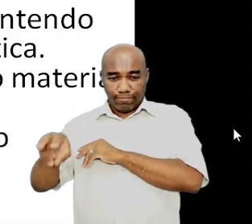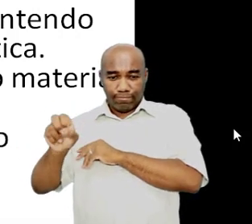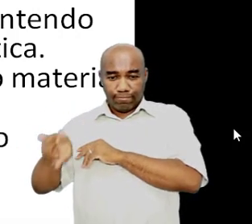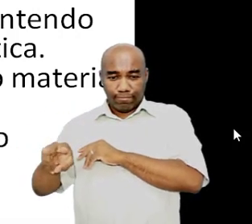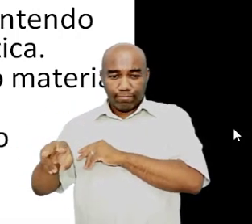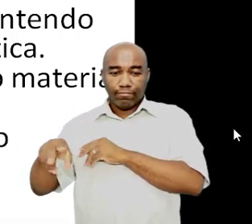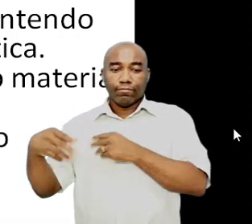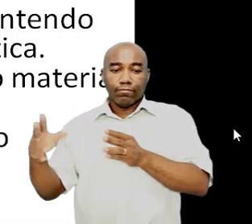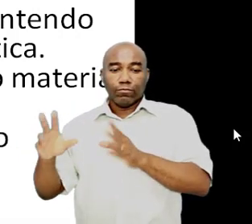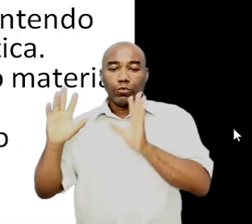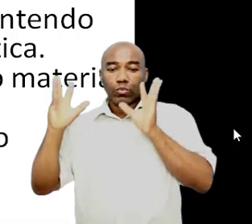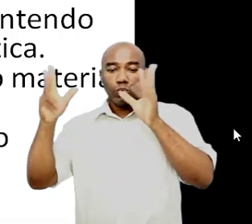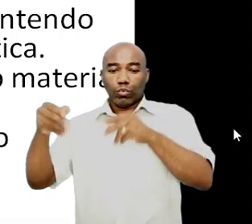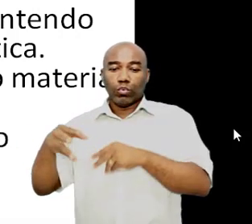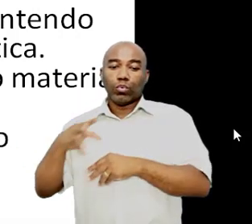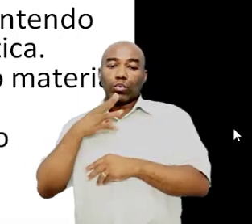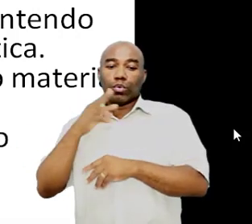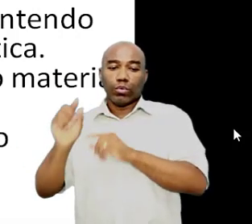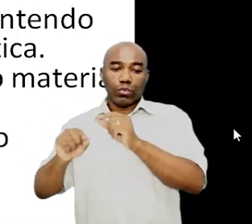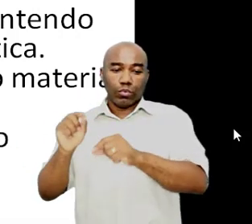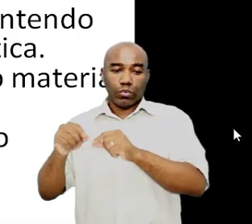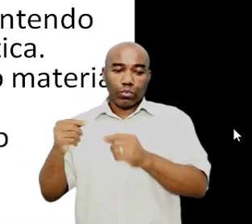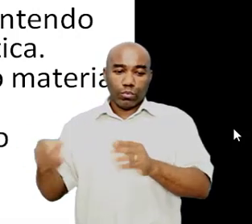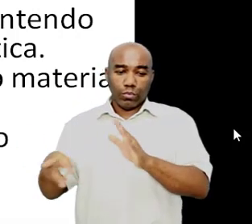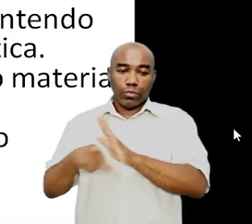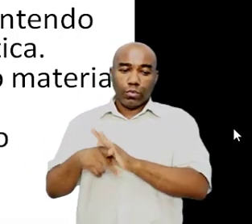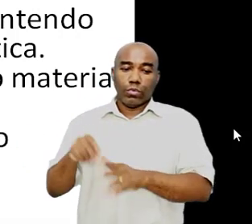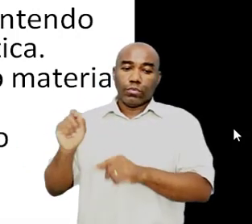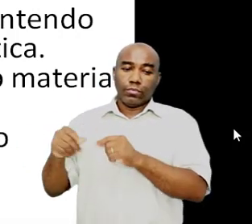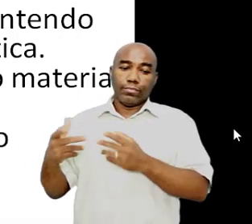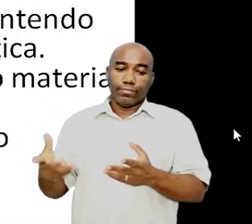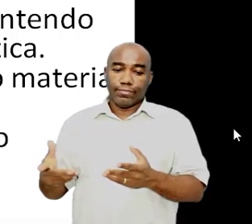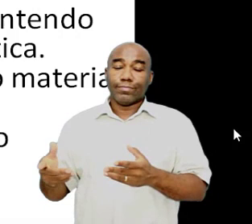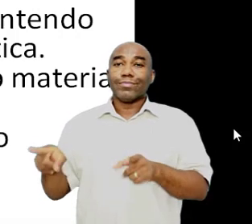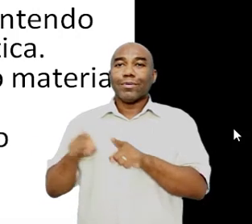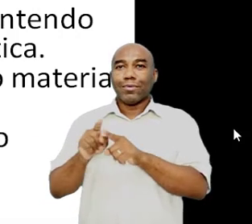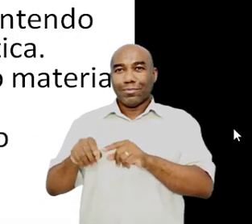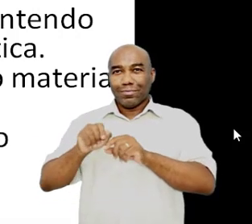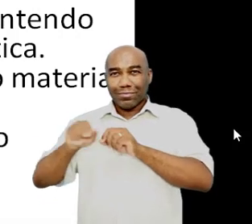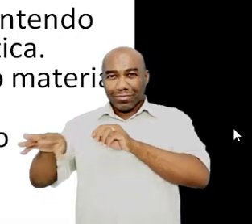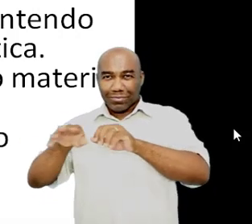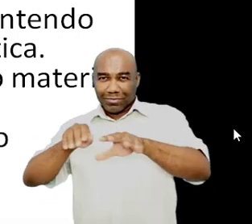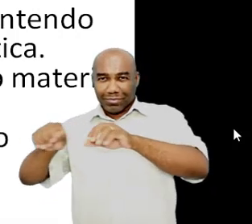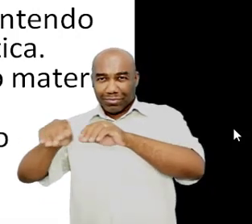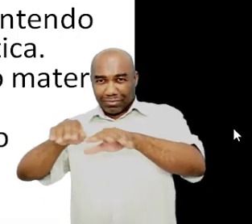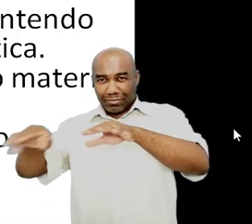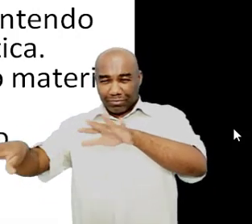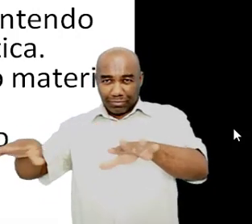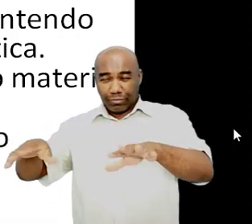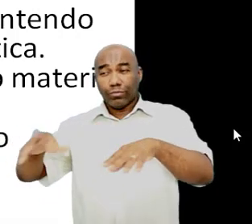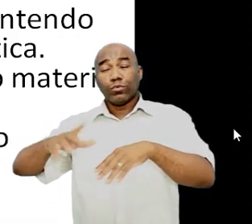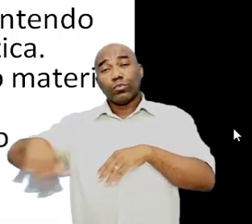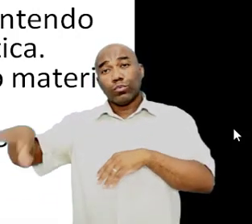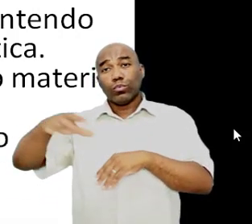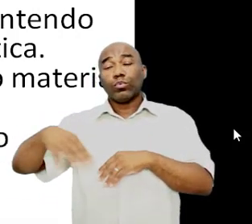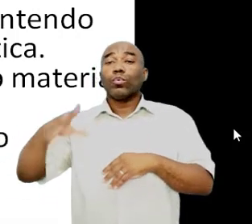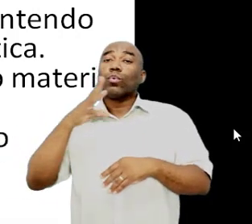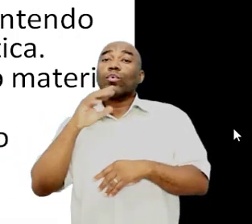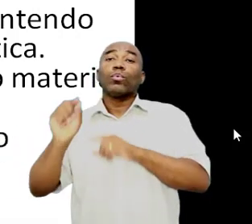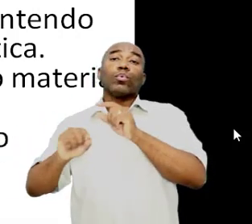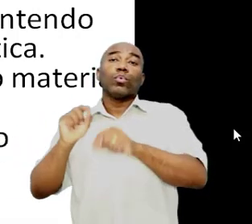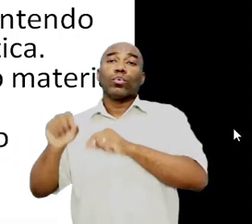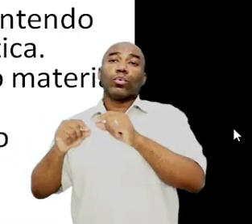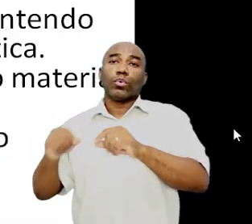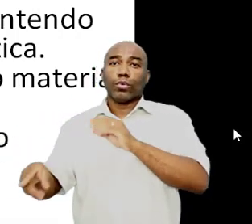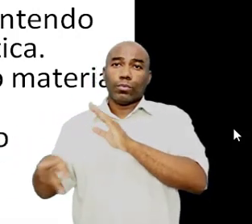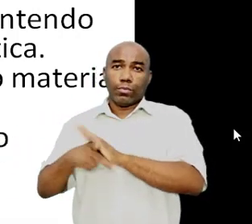Denominado erroneamente de gripe suína, o surto que está causando transtorno para os seres humanos é